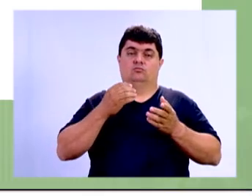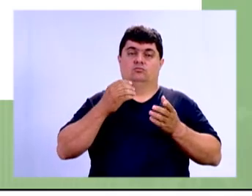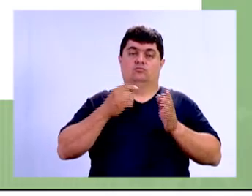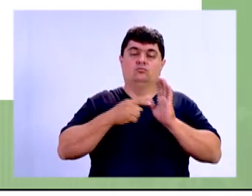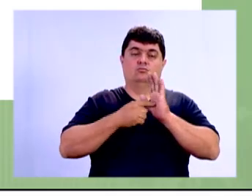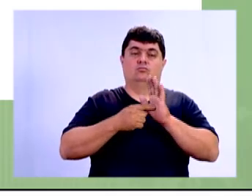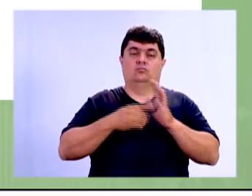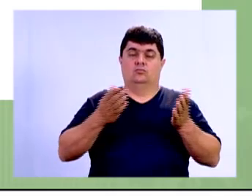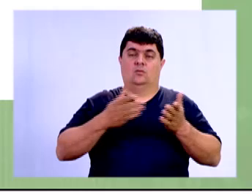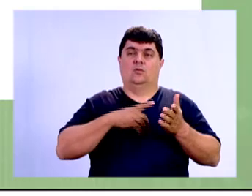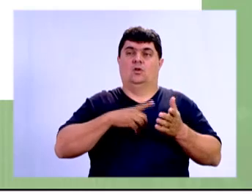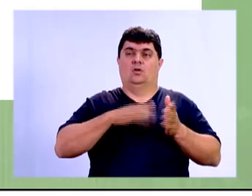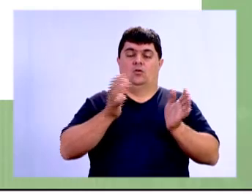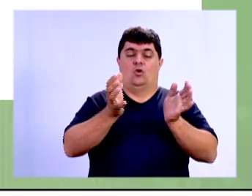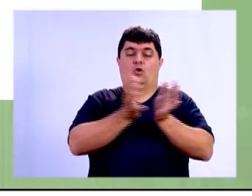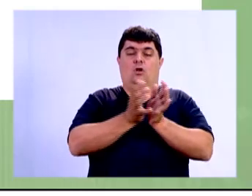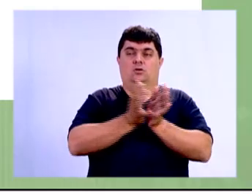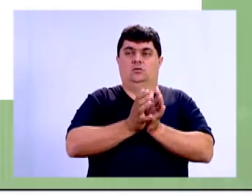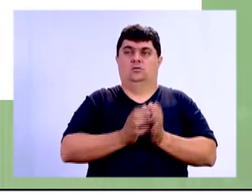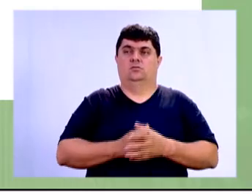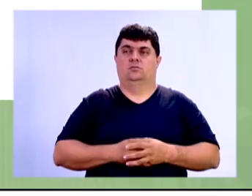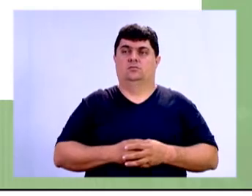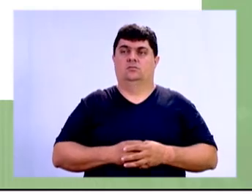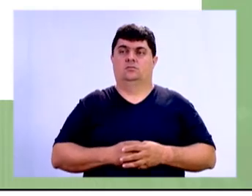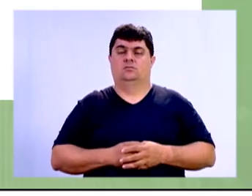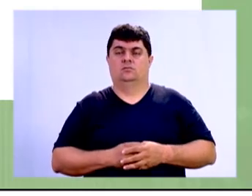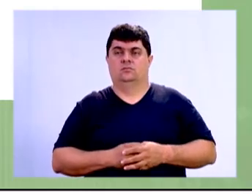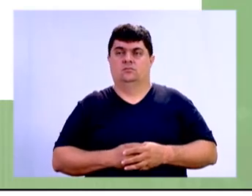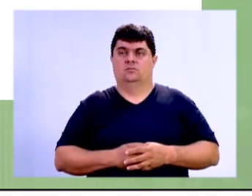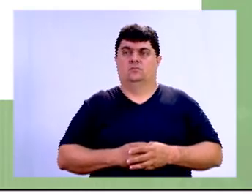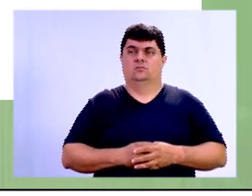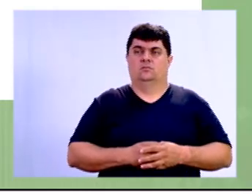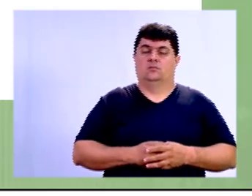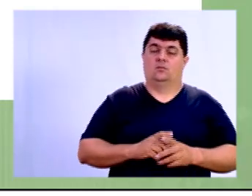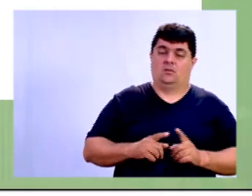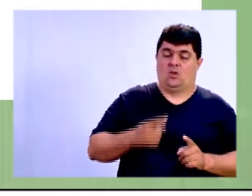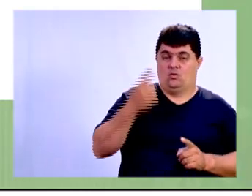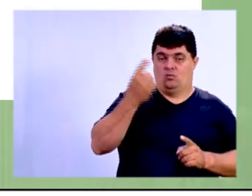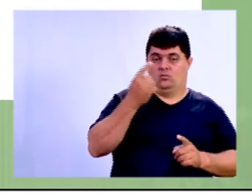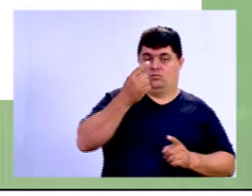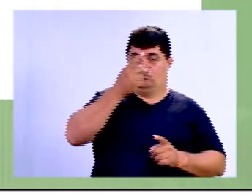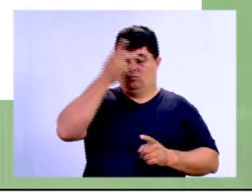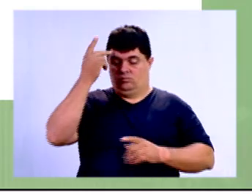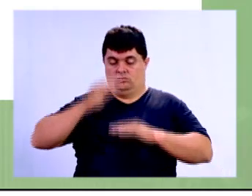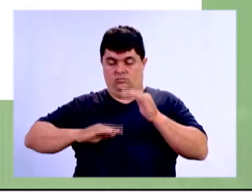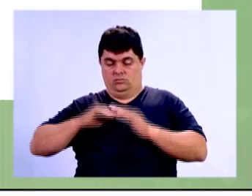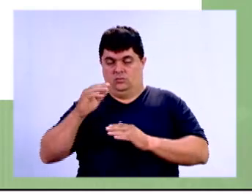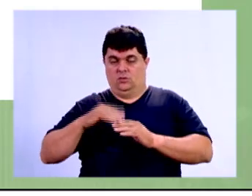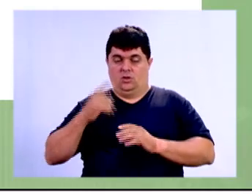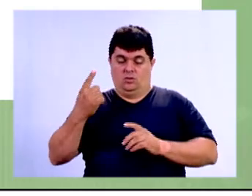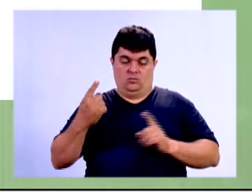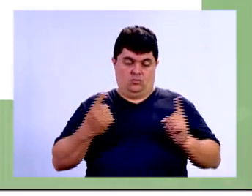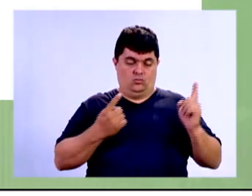visto o que eram coleções. Em compensação, um funcionário pertence a uma empresa.